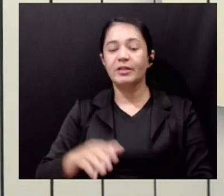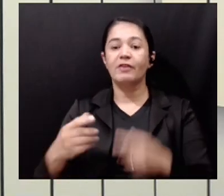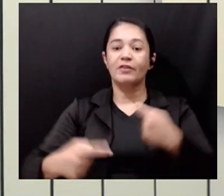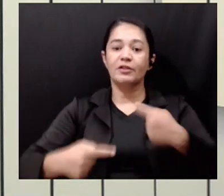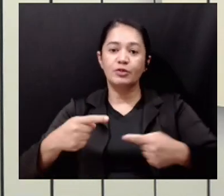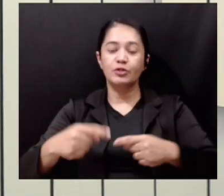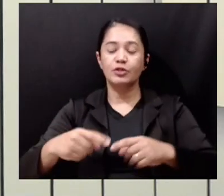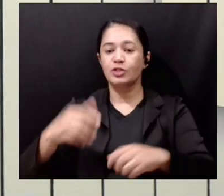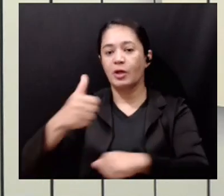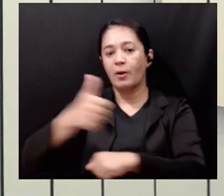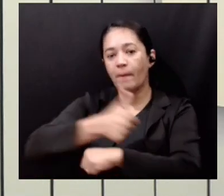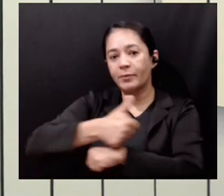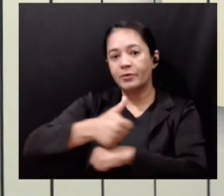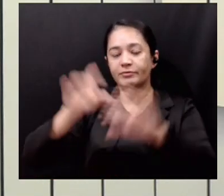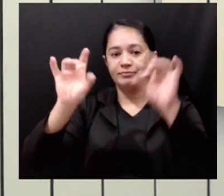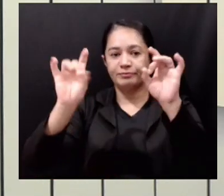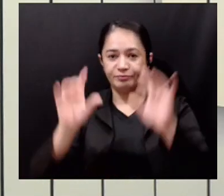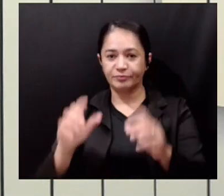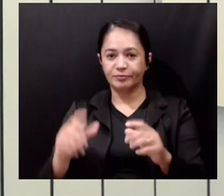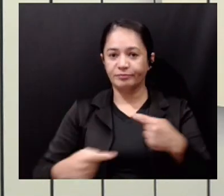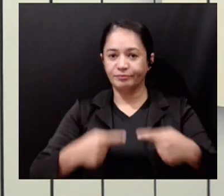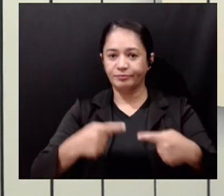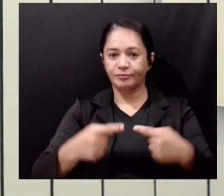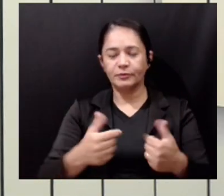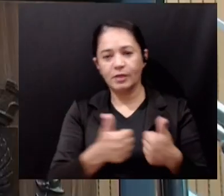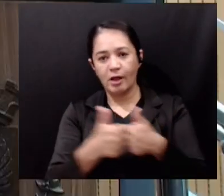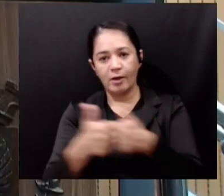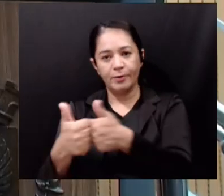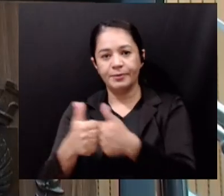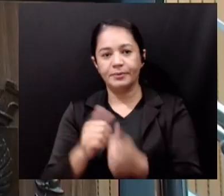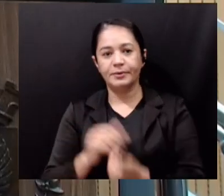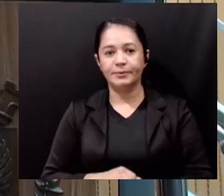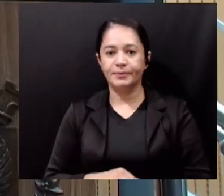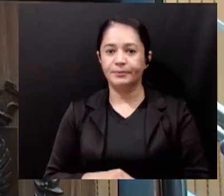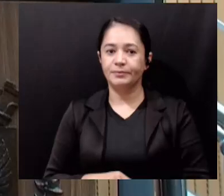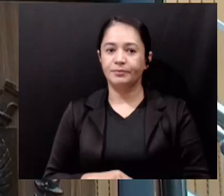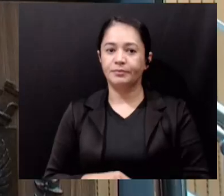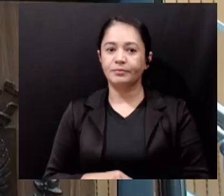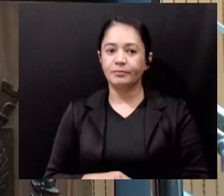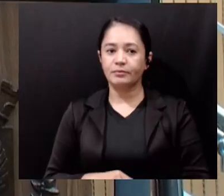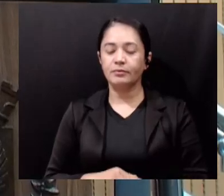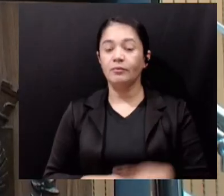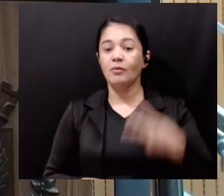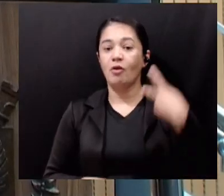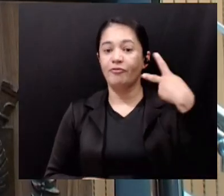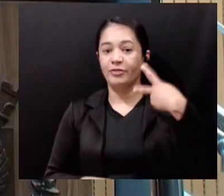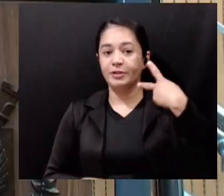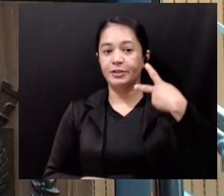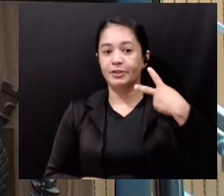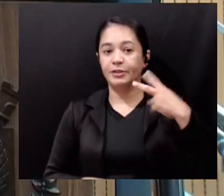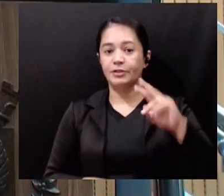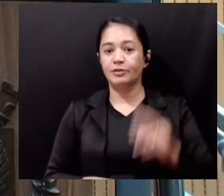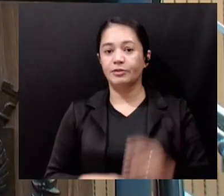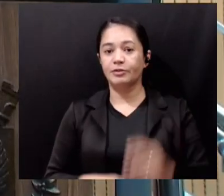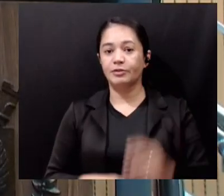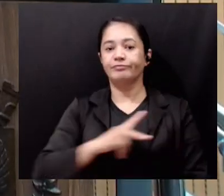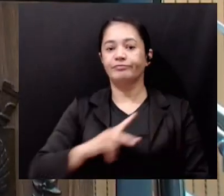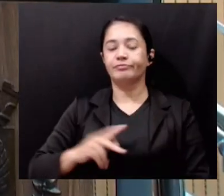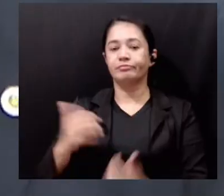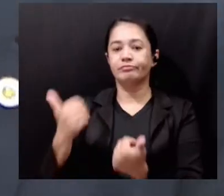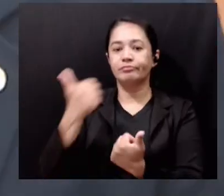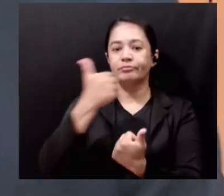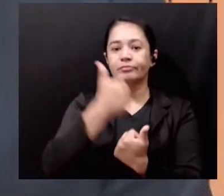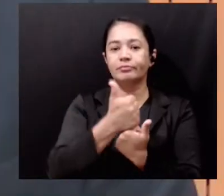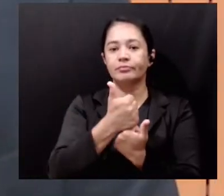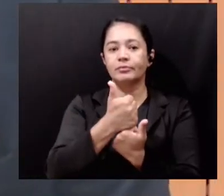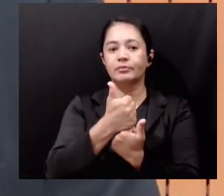população. Acompanhe como vai ser. O vereador Roberto Alves irá presidir na Câmara de Campinas a Frente